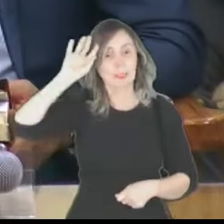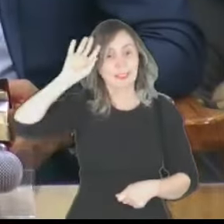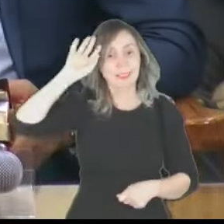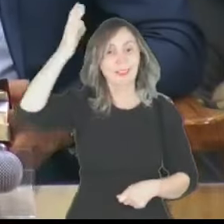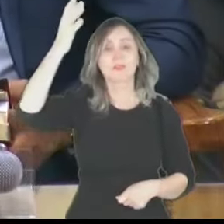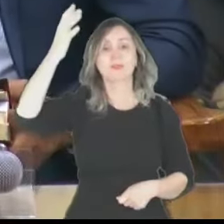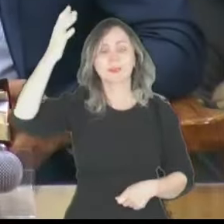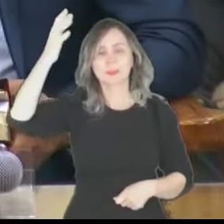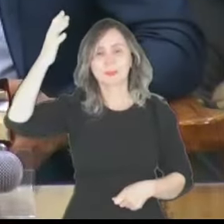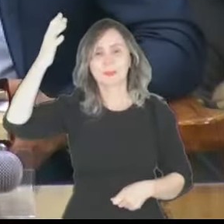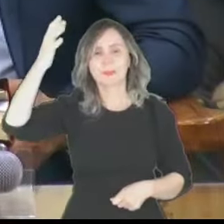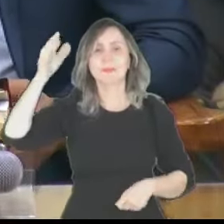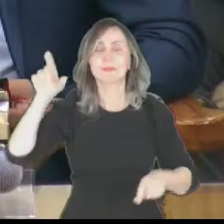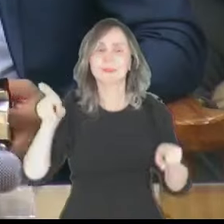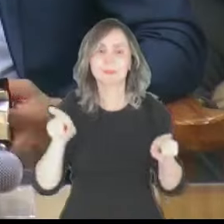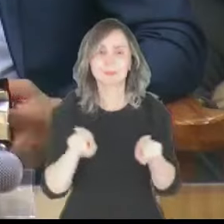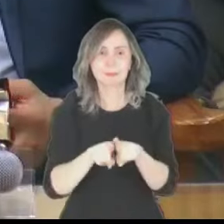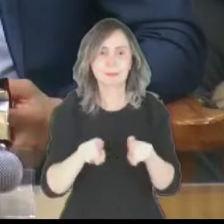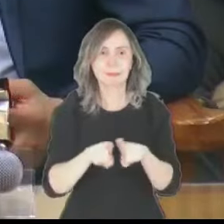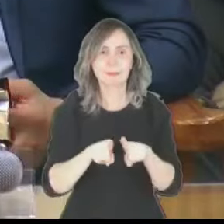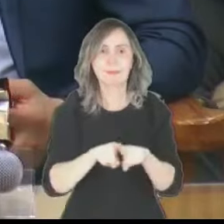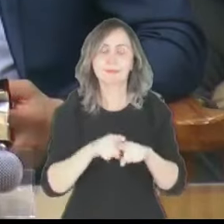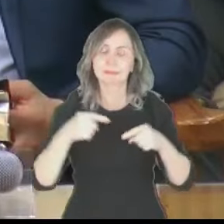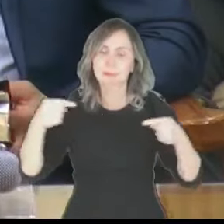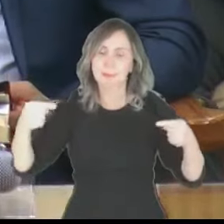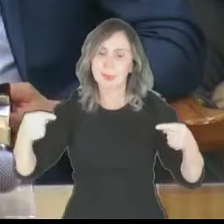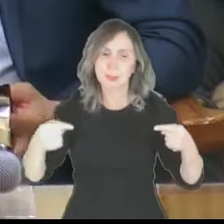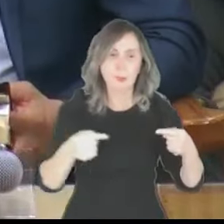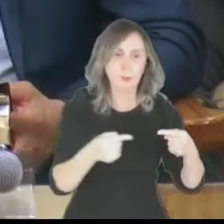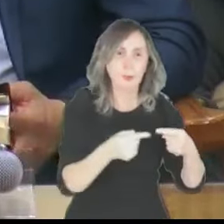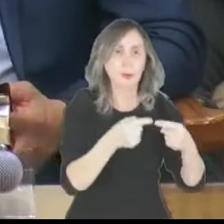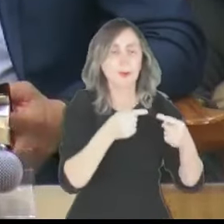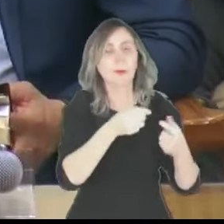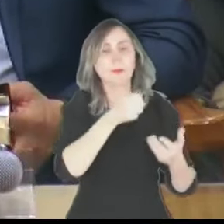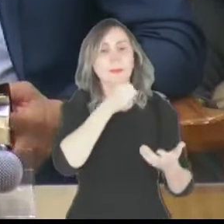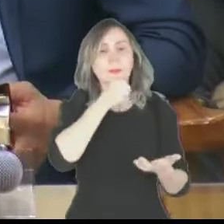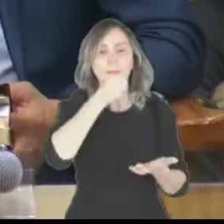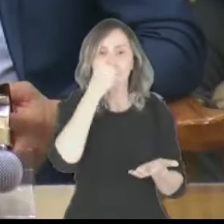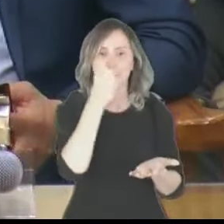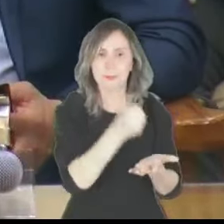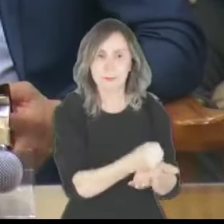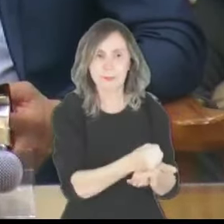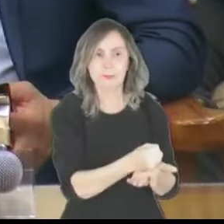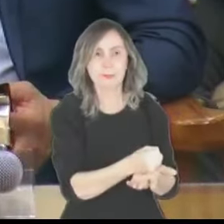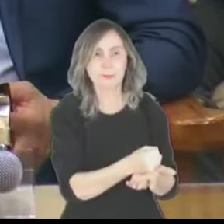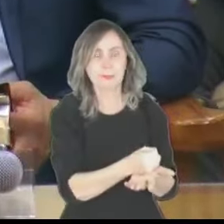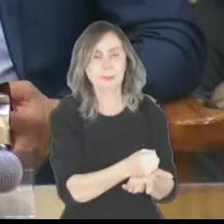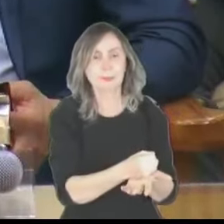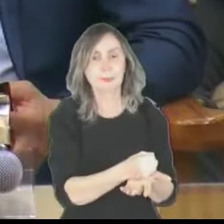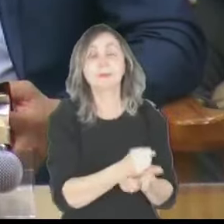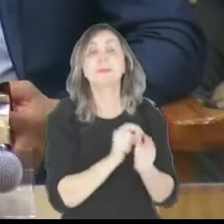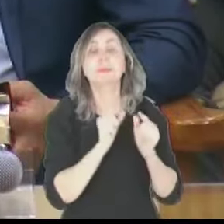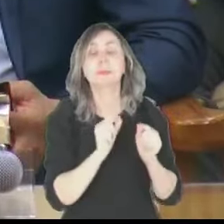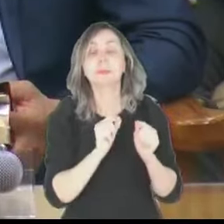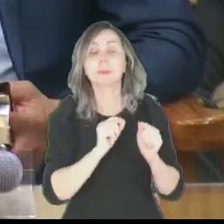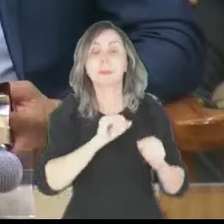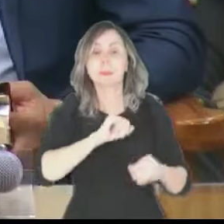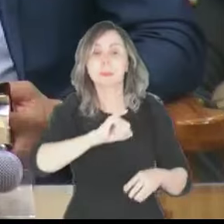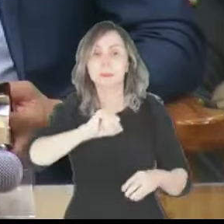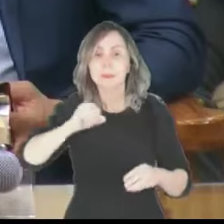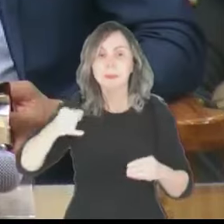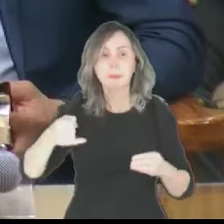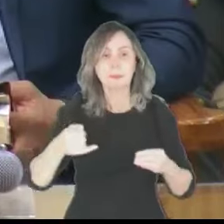Isso também está no Antigo Testamento. E a ilustração é Josué. Quando